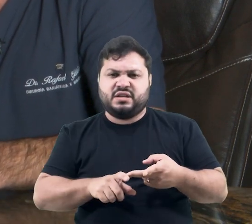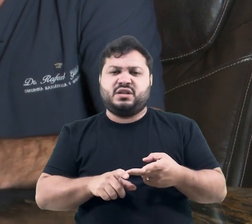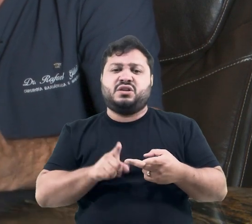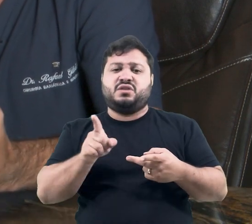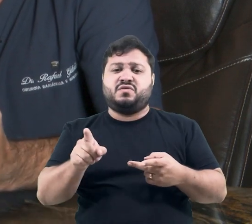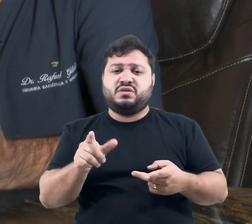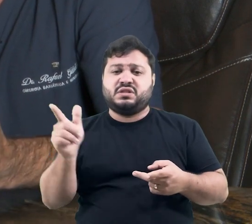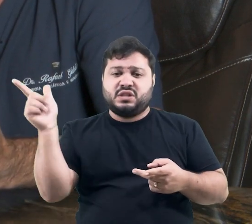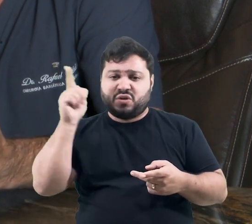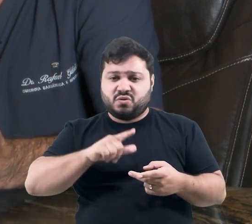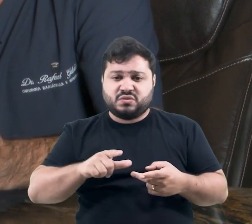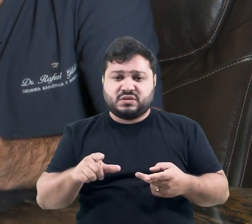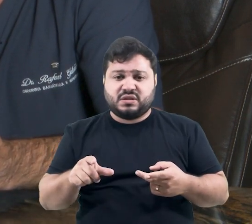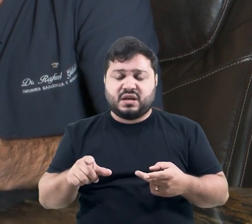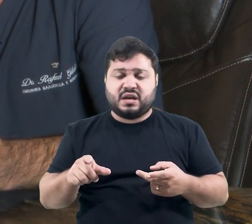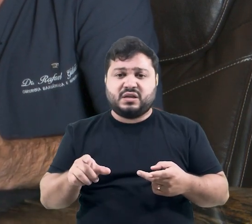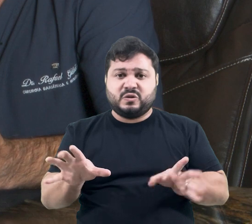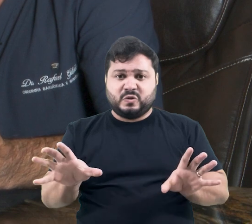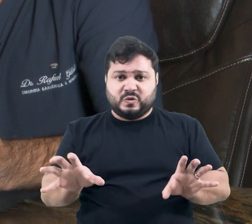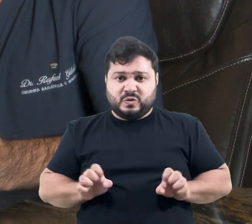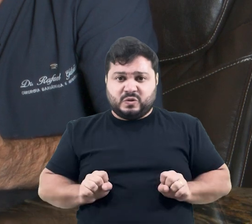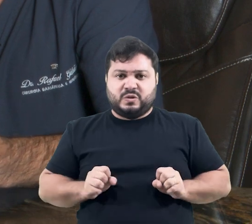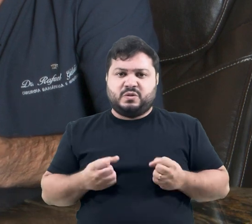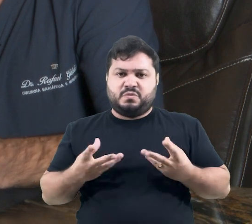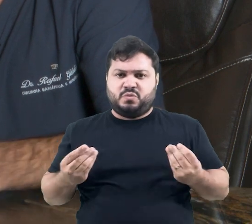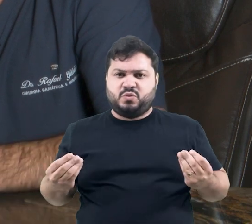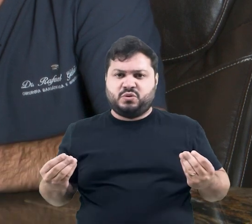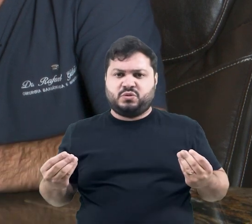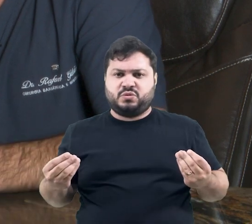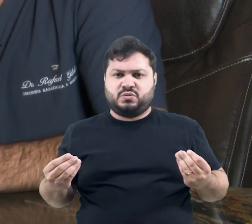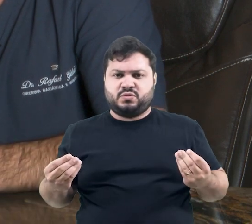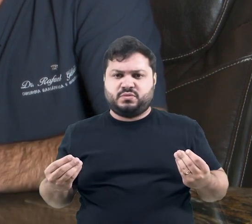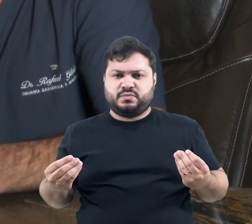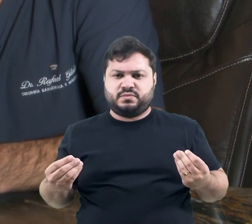refrigerante, você consegue consumir uma quantidade grande